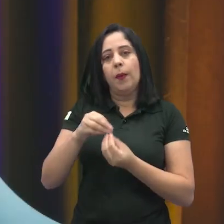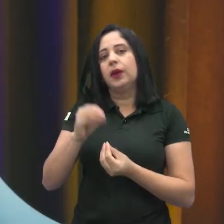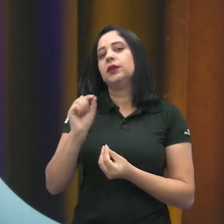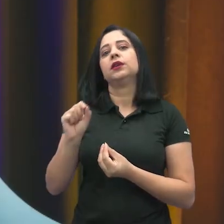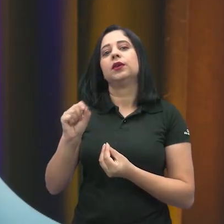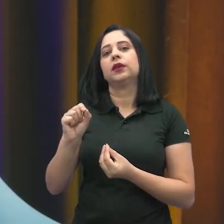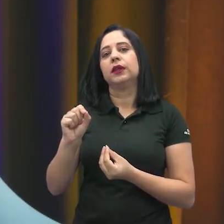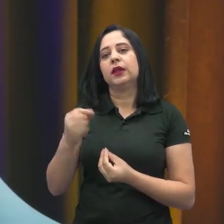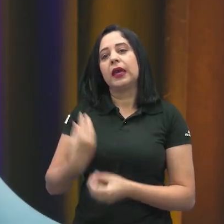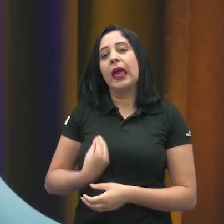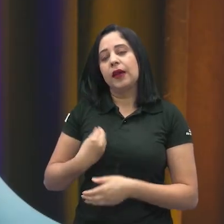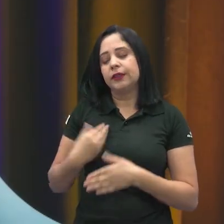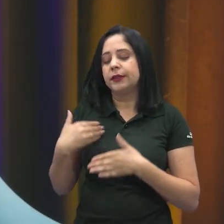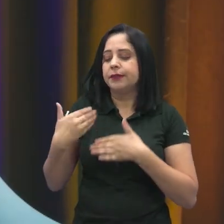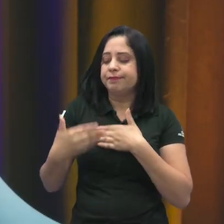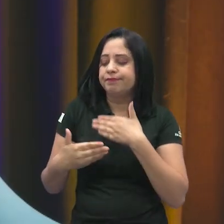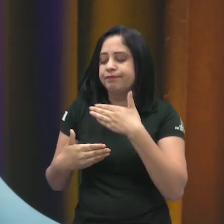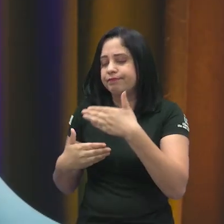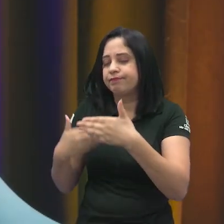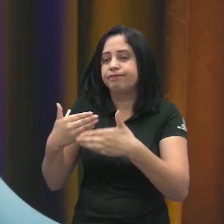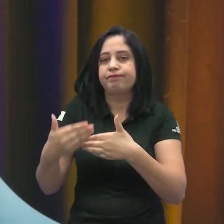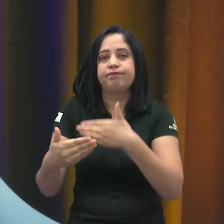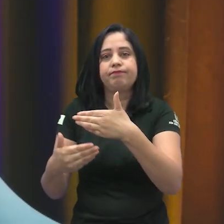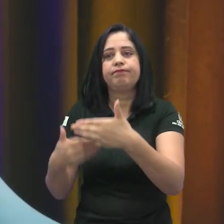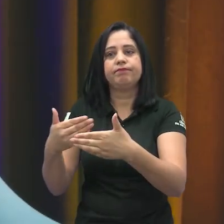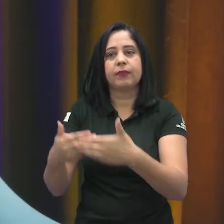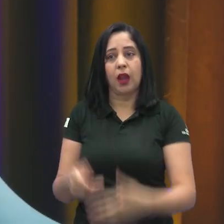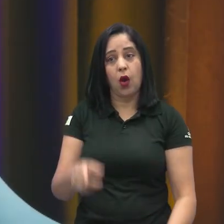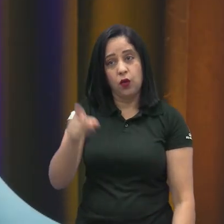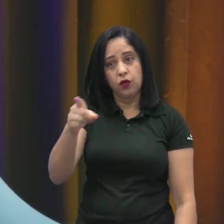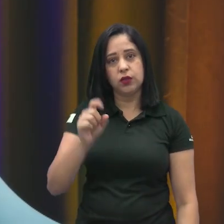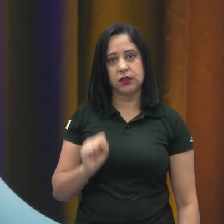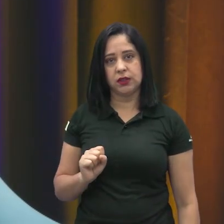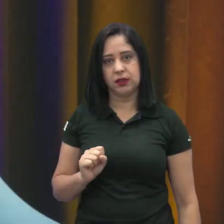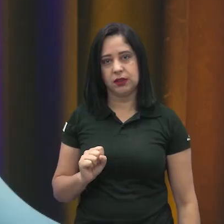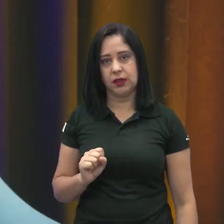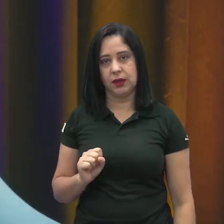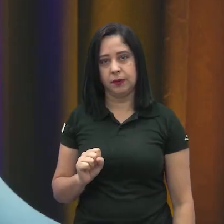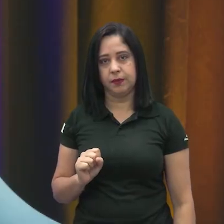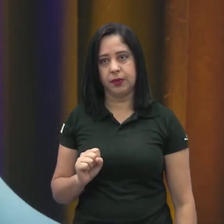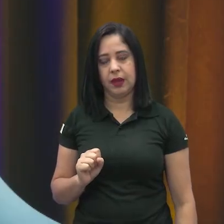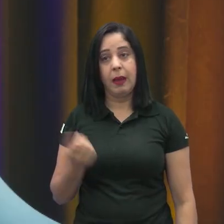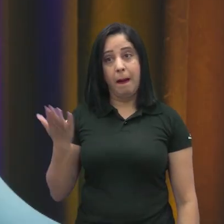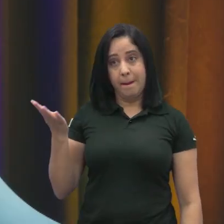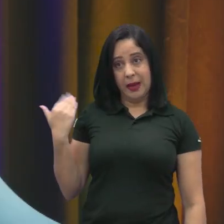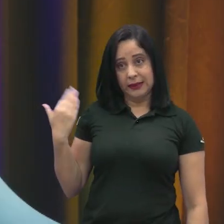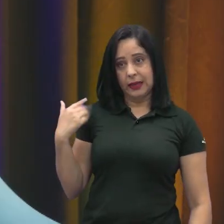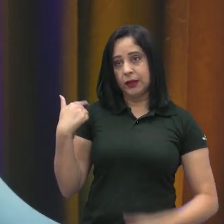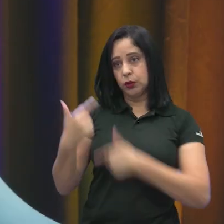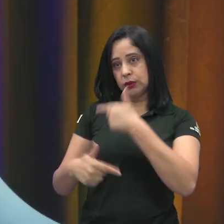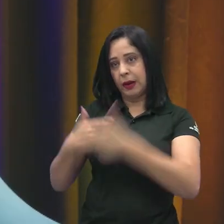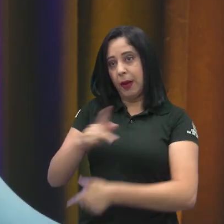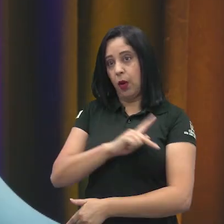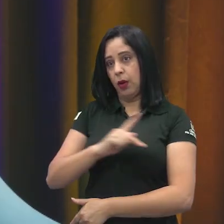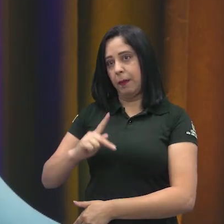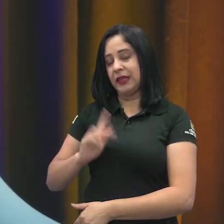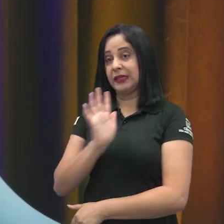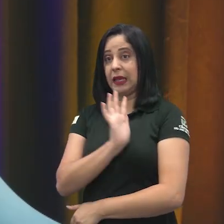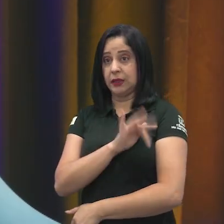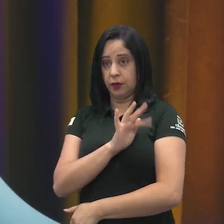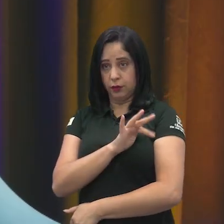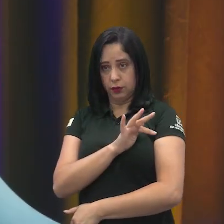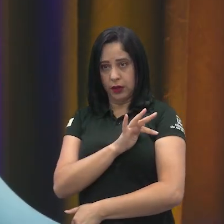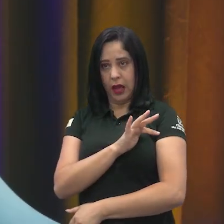gente possa chegar ainda mais e crescer ainda mais, né? Qual a sua lição da presidência, da Fundas, que você aplica hoje